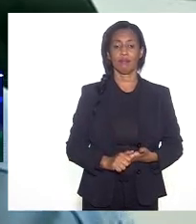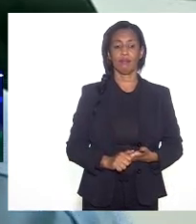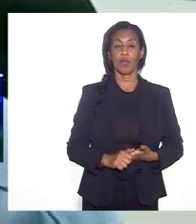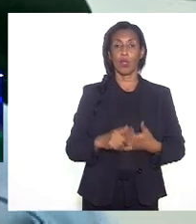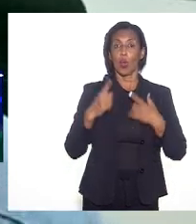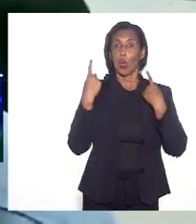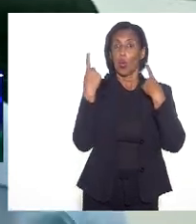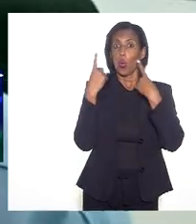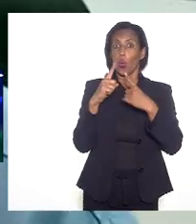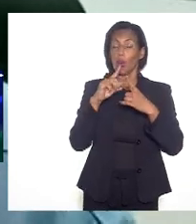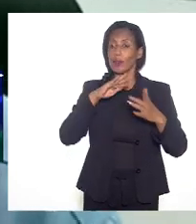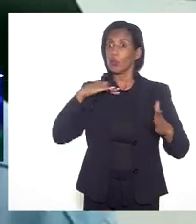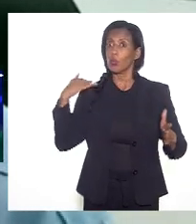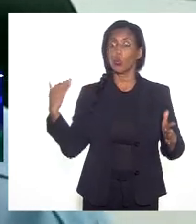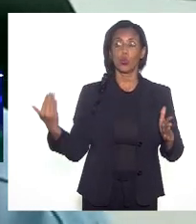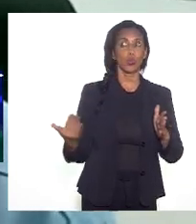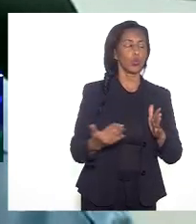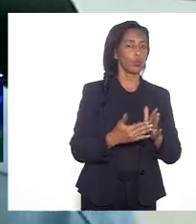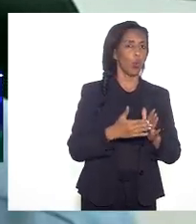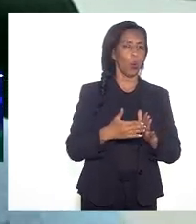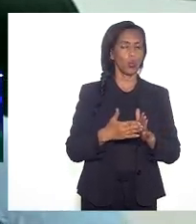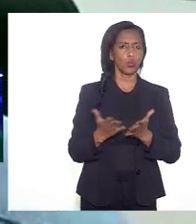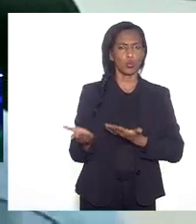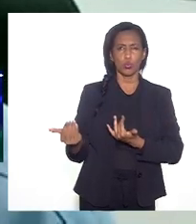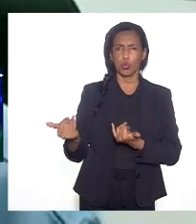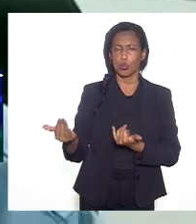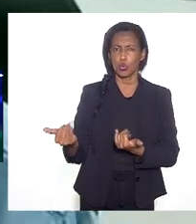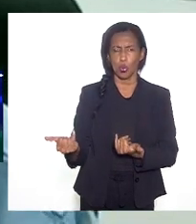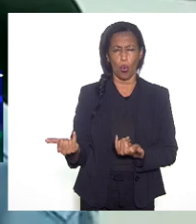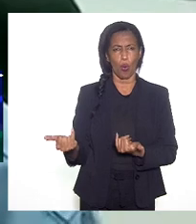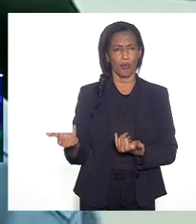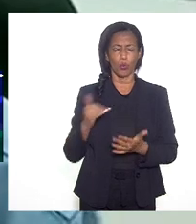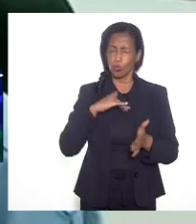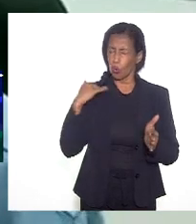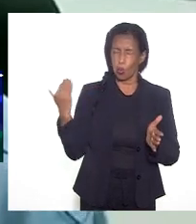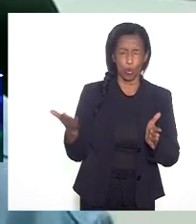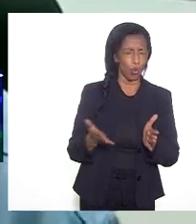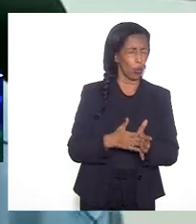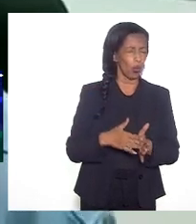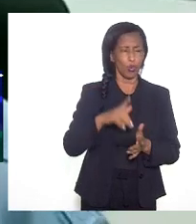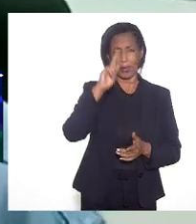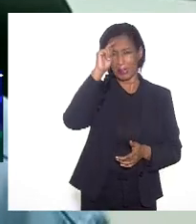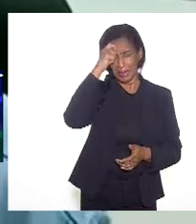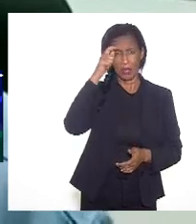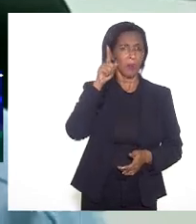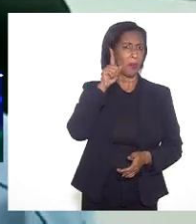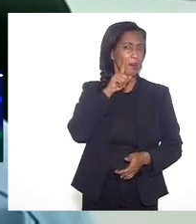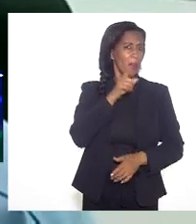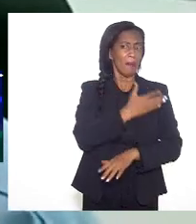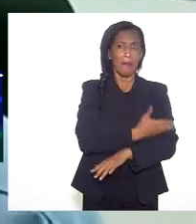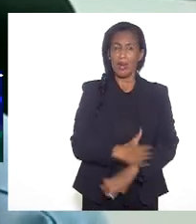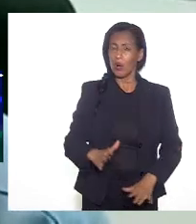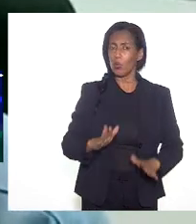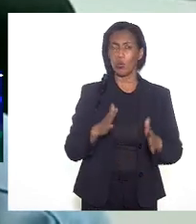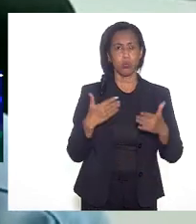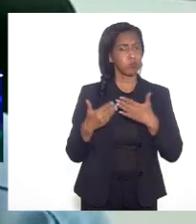contra toda a juventude pauperizada, contra toda, sem exceção, de negros, pardos ou